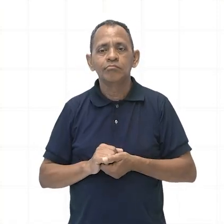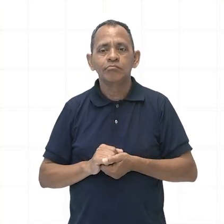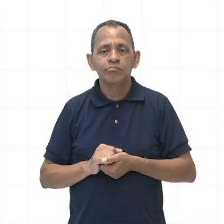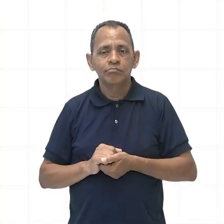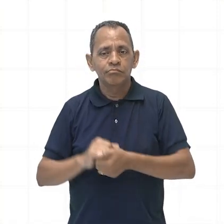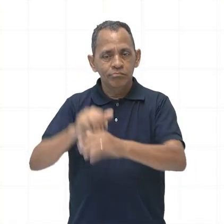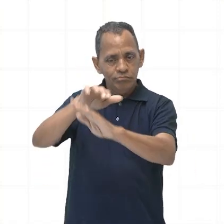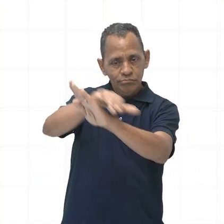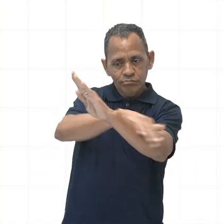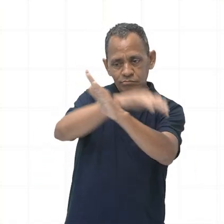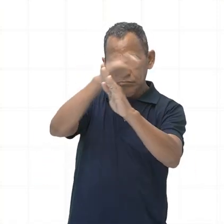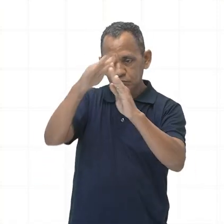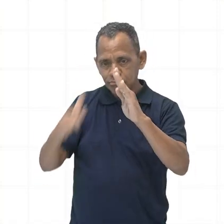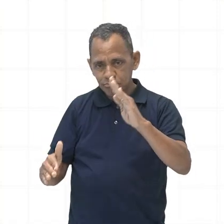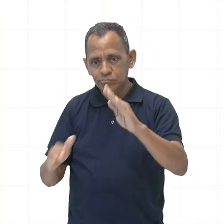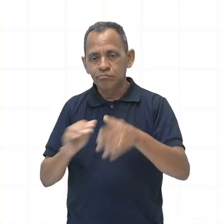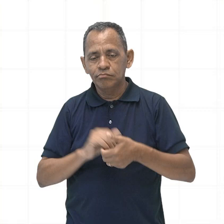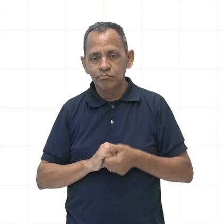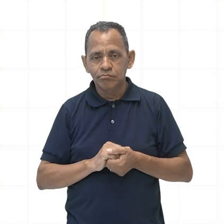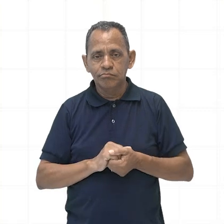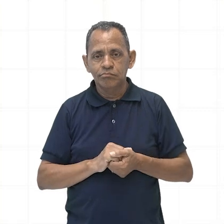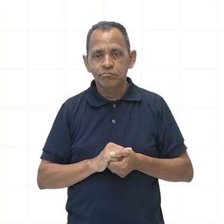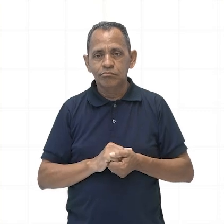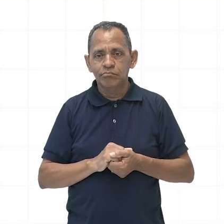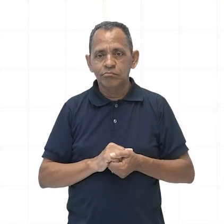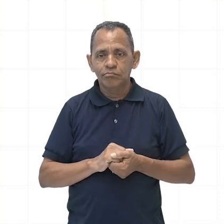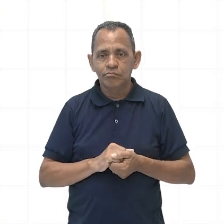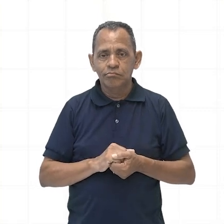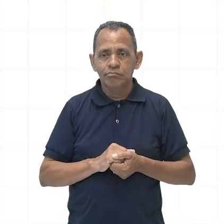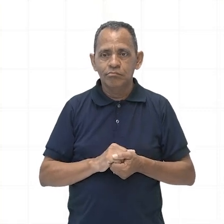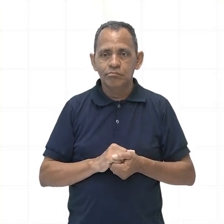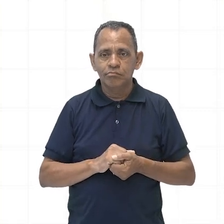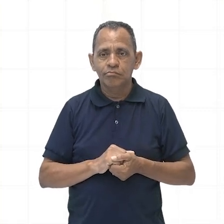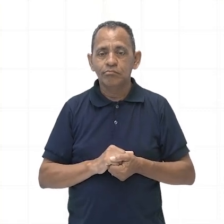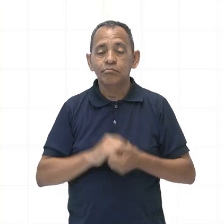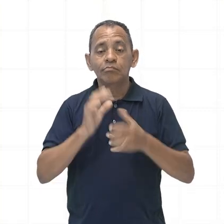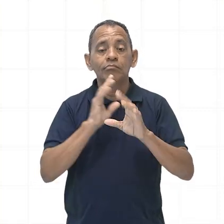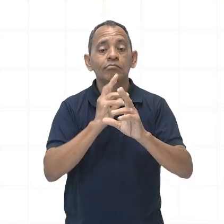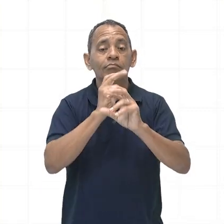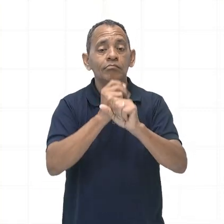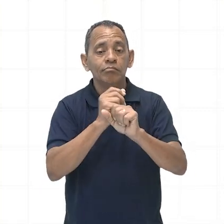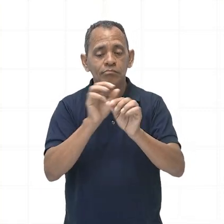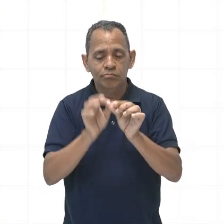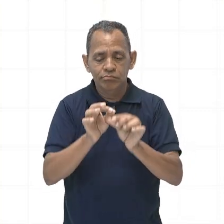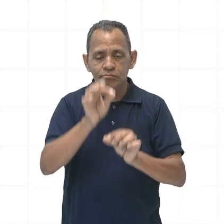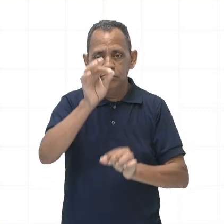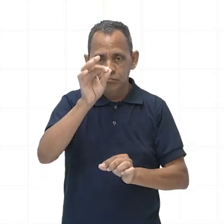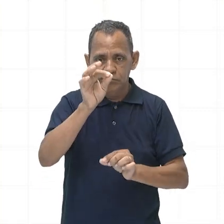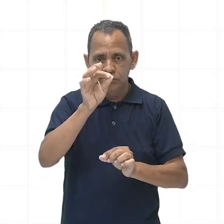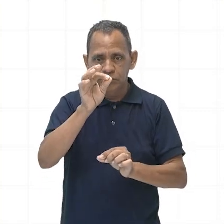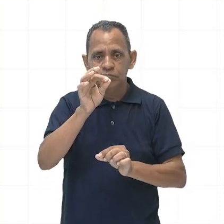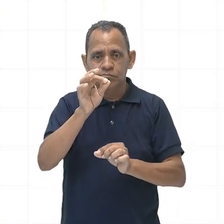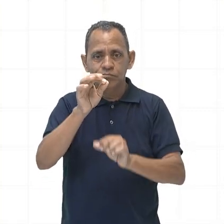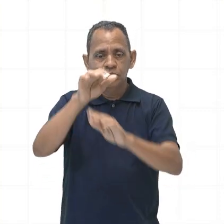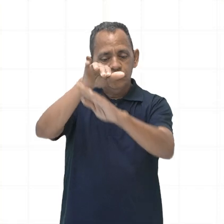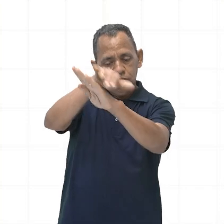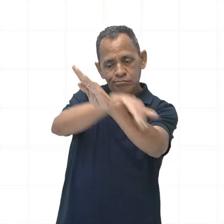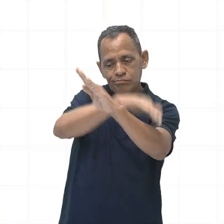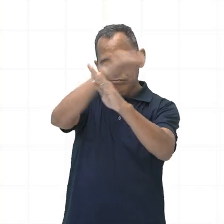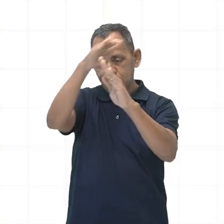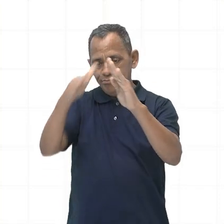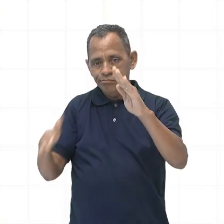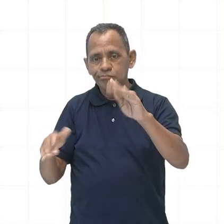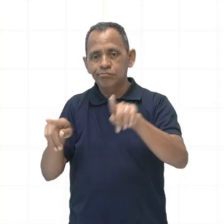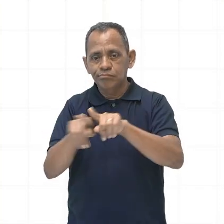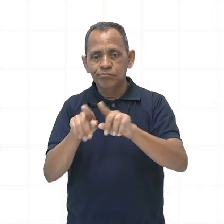equilátero. Então, aplicando aqui nesse exemplo, qual a medida da altura do triângulo equilátero? Ó,